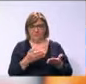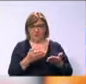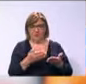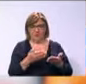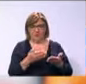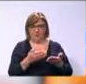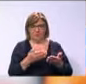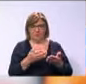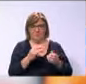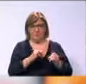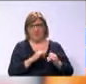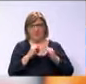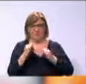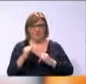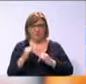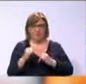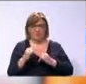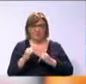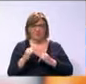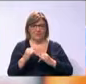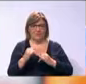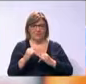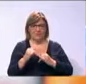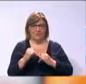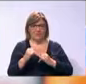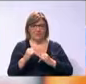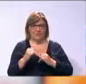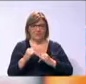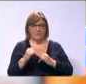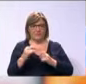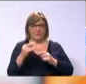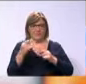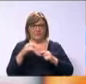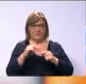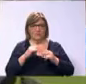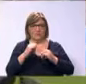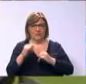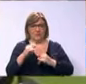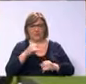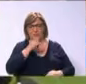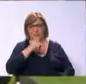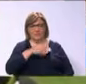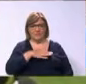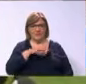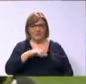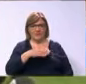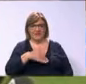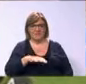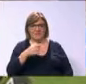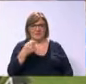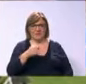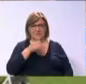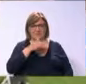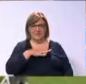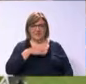por outro lado temos a verificar que esta semana o presidente deve